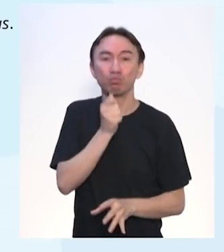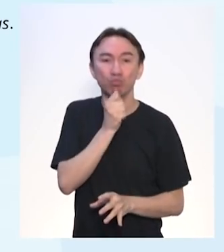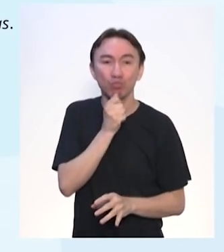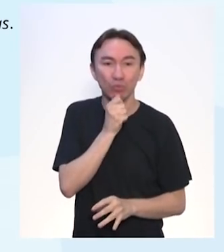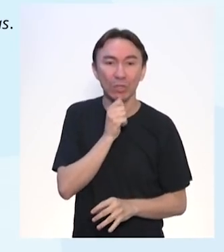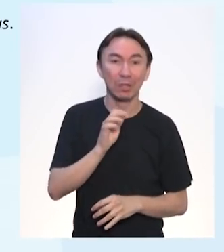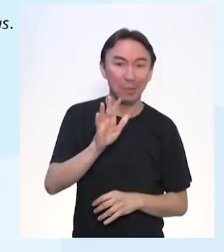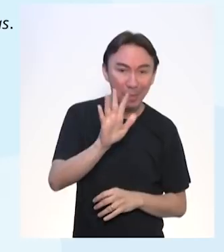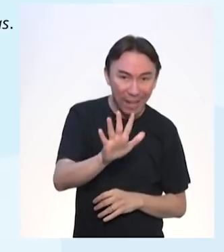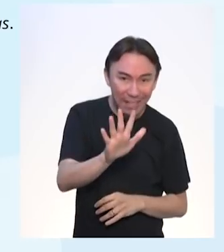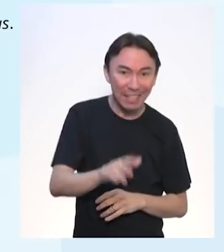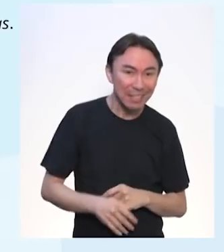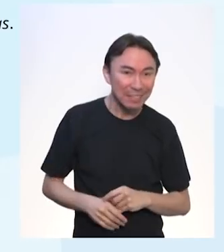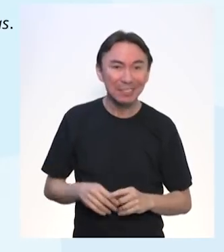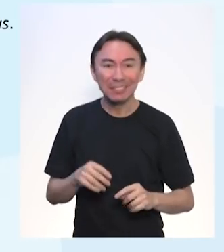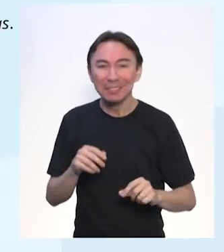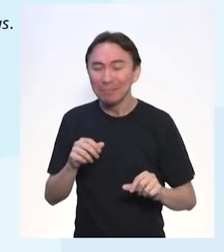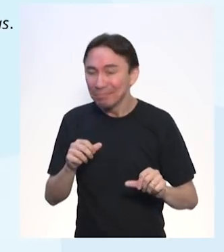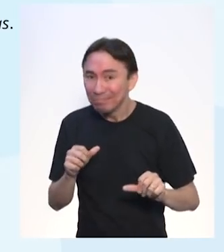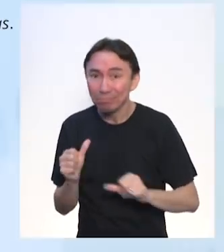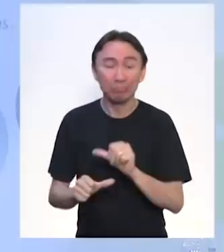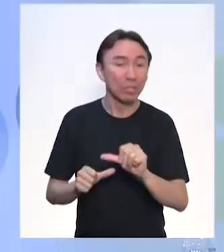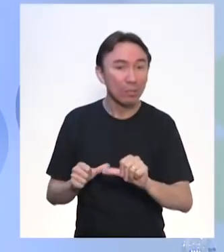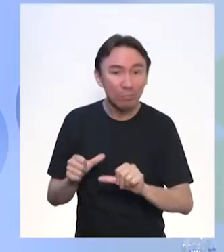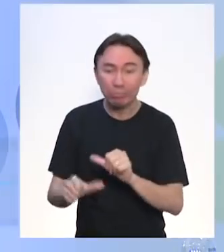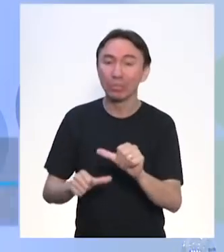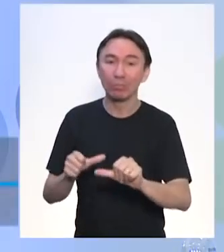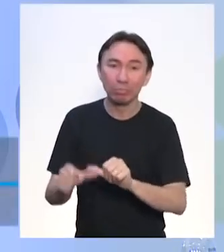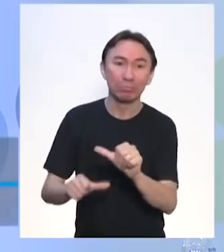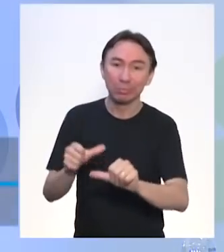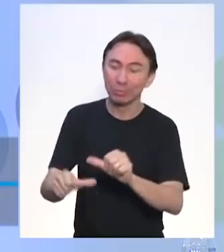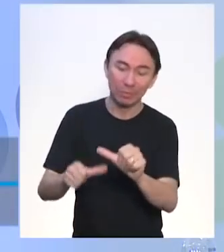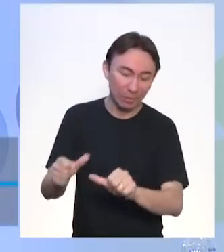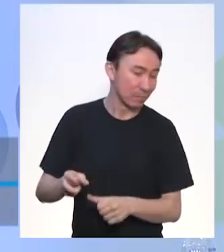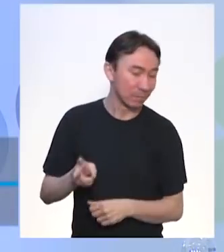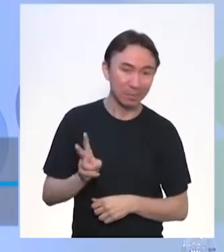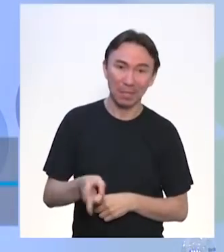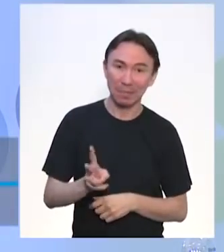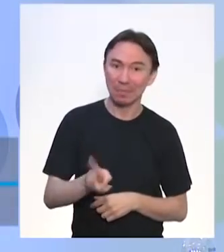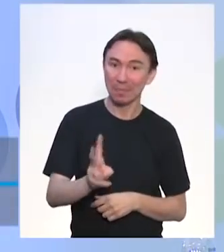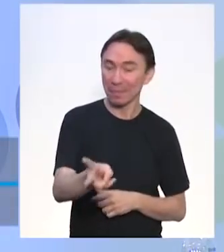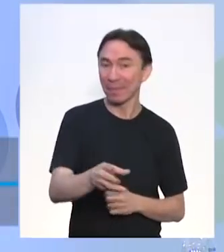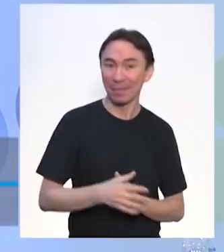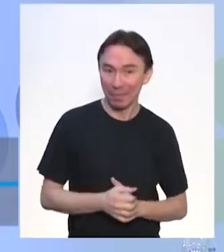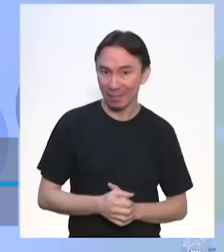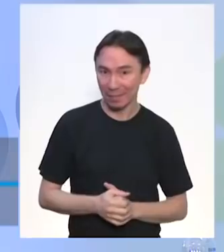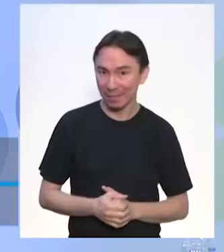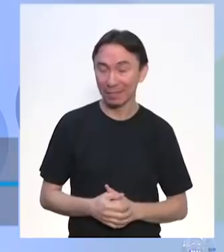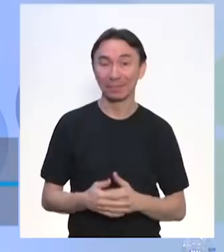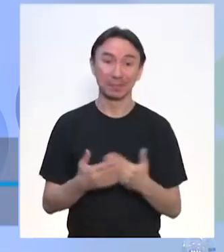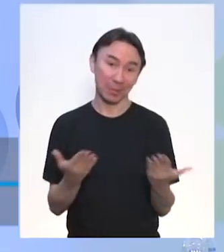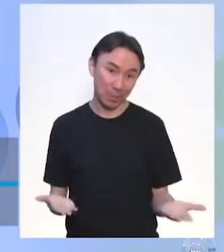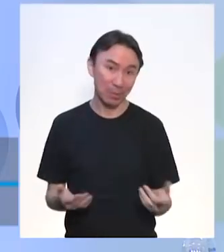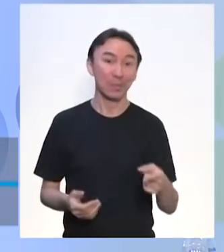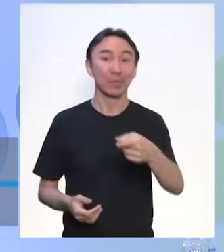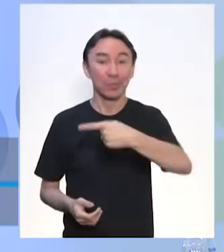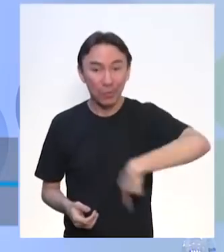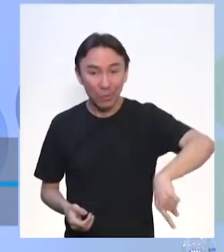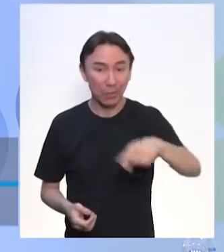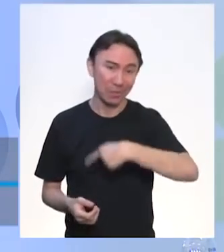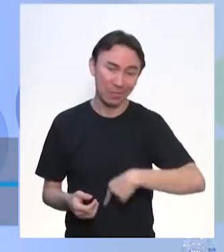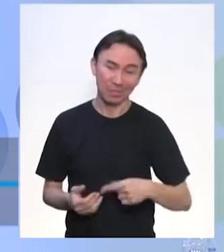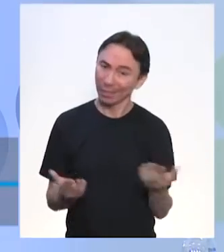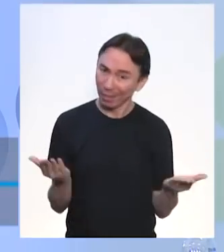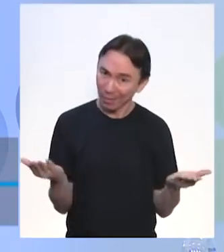sempre mudando, mas que elas vão sempre mudando. Por isso que a gente está aqui hoje, porque a gente acredita na educação, a